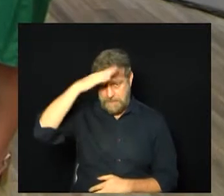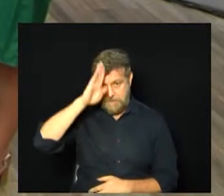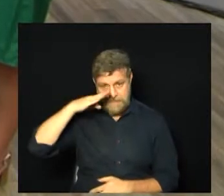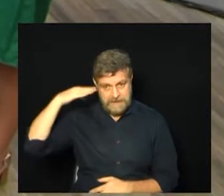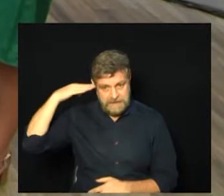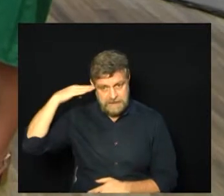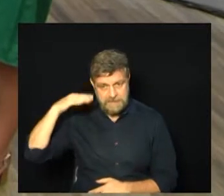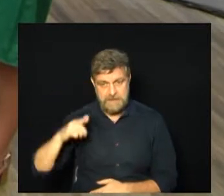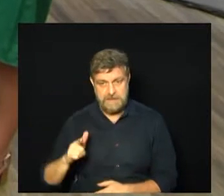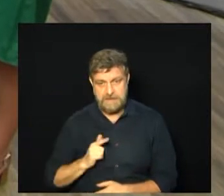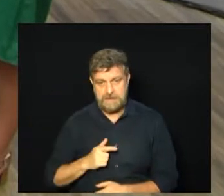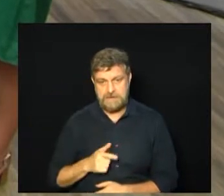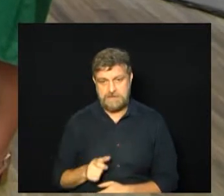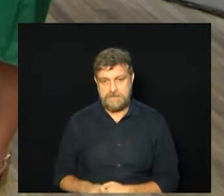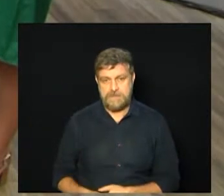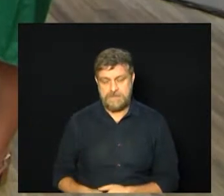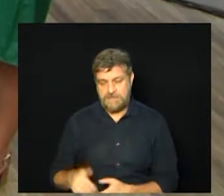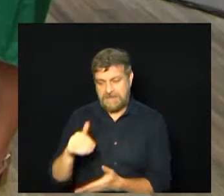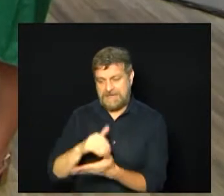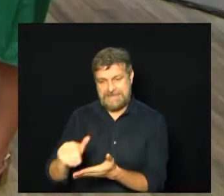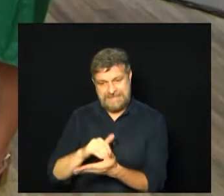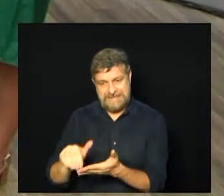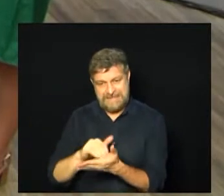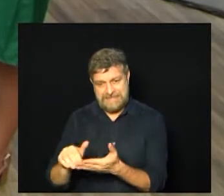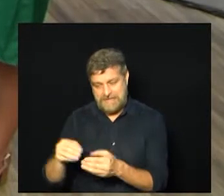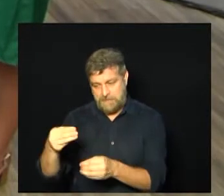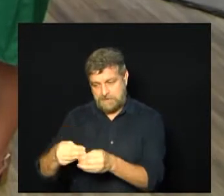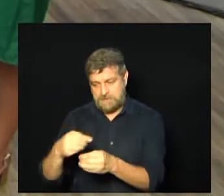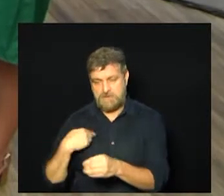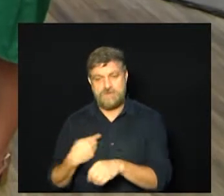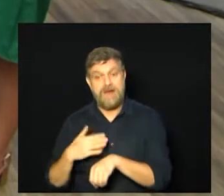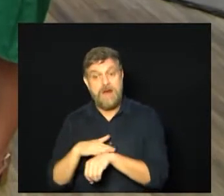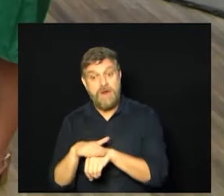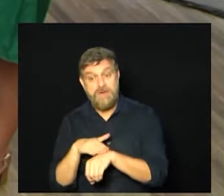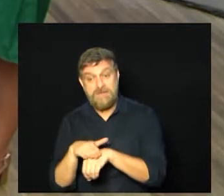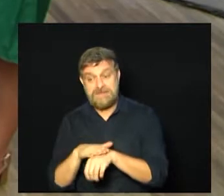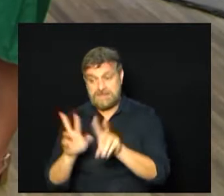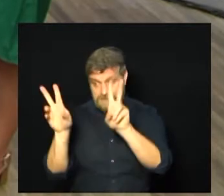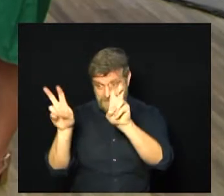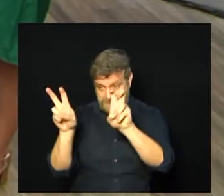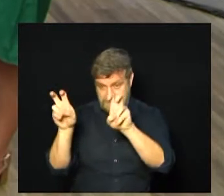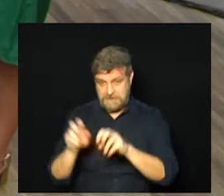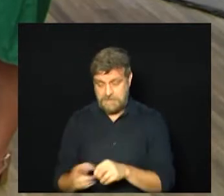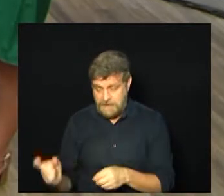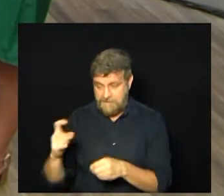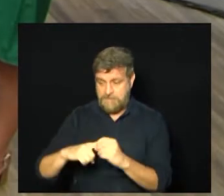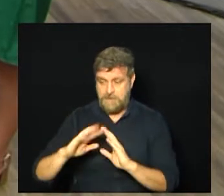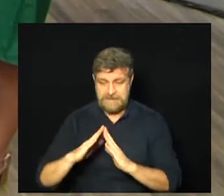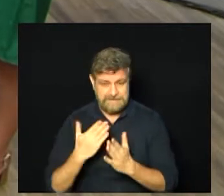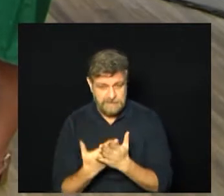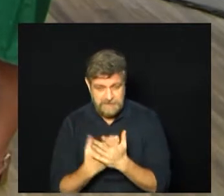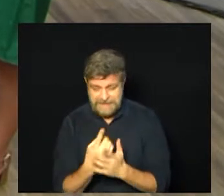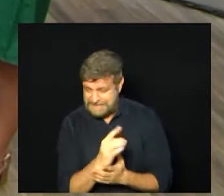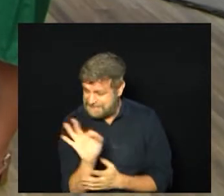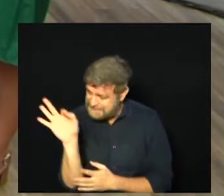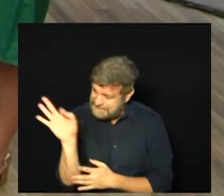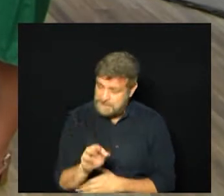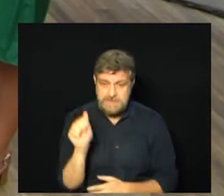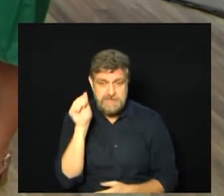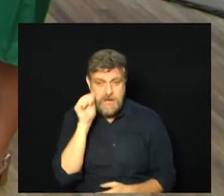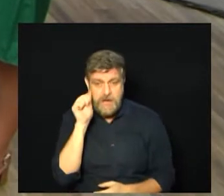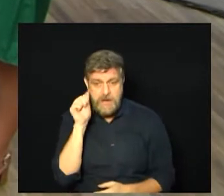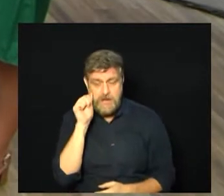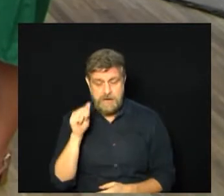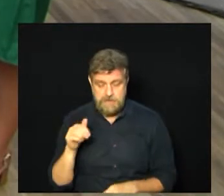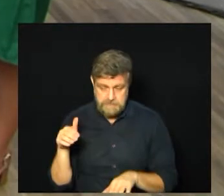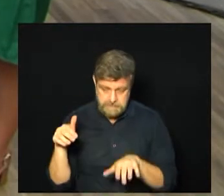Meira, que está na Secretaria Municipal. A gente vai falar mais sobre este assunto, né, da volta às aulas, do 100% de presença. Mas e